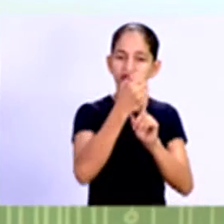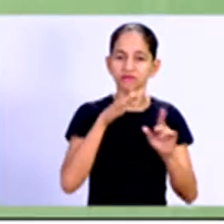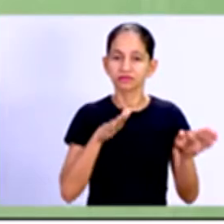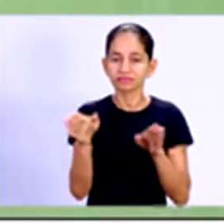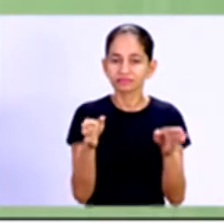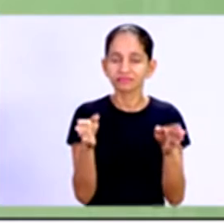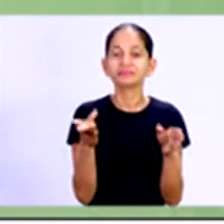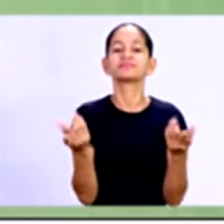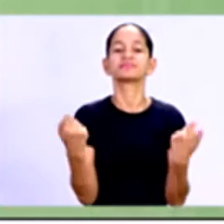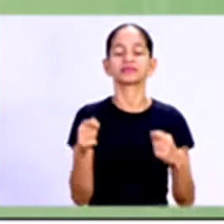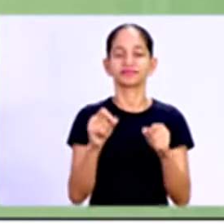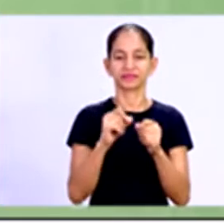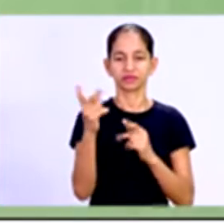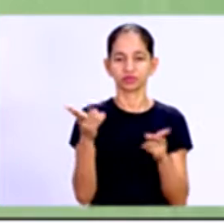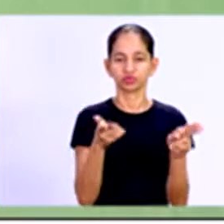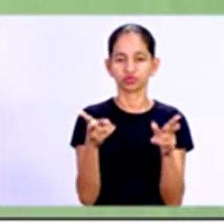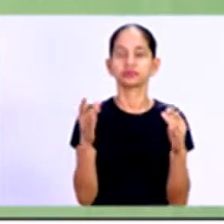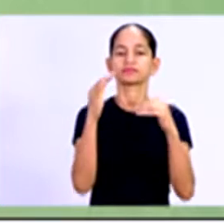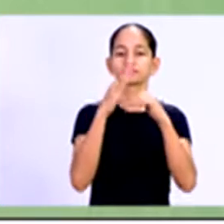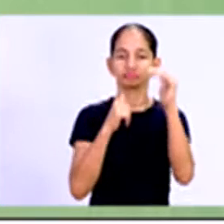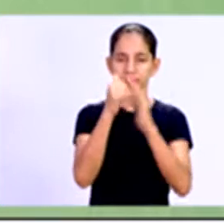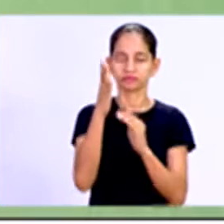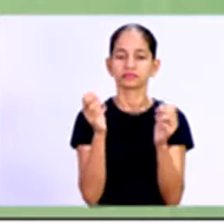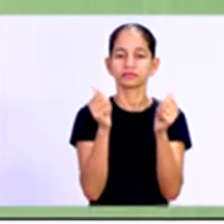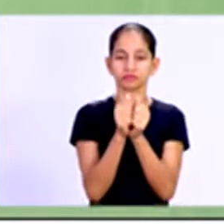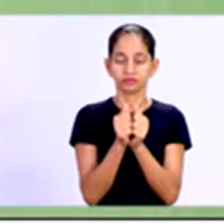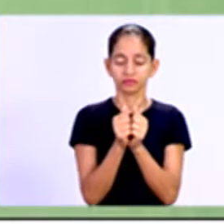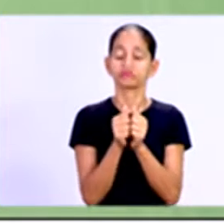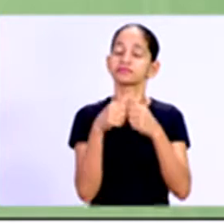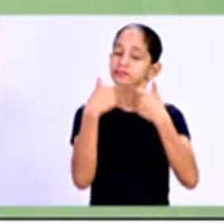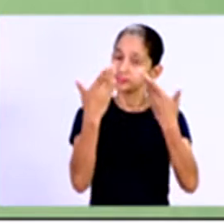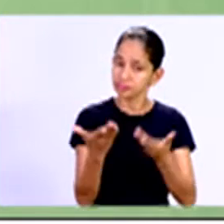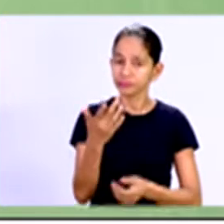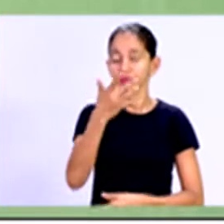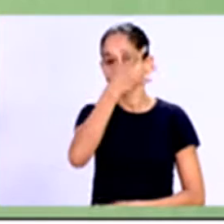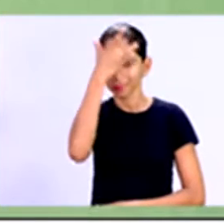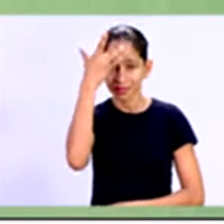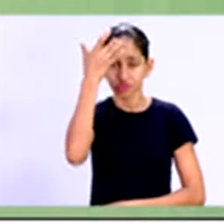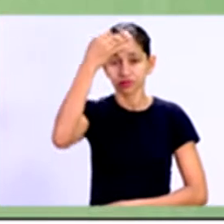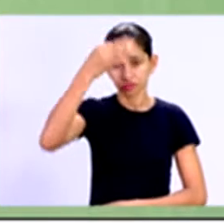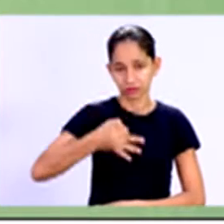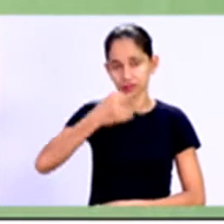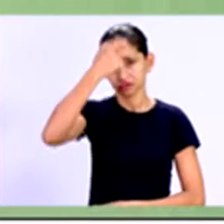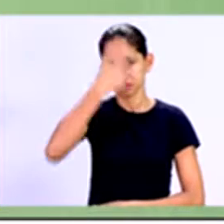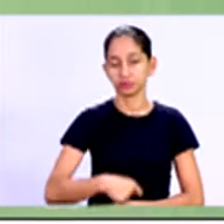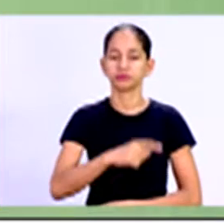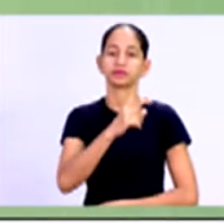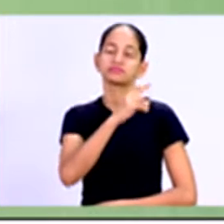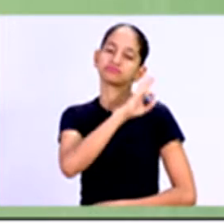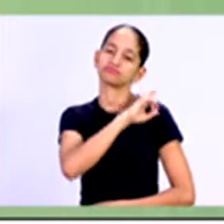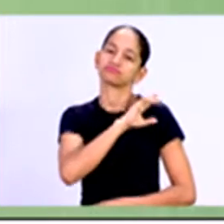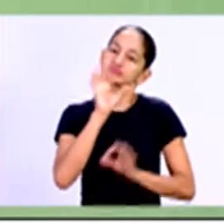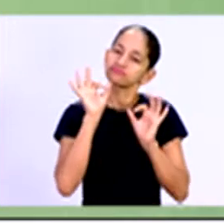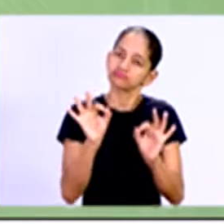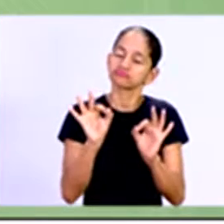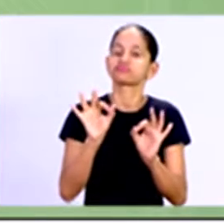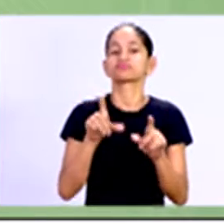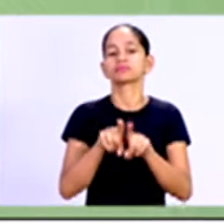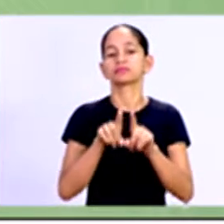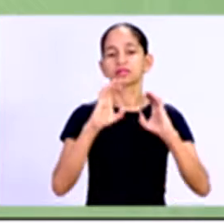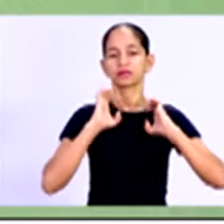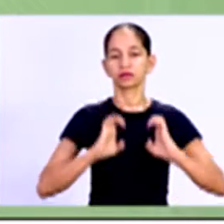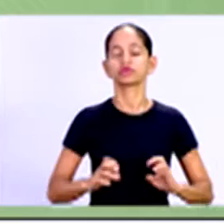Então, trazendo aqui o conceito ou a ideia de sujeito ético ou moral, nós vamos